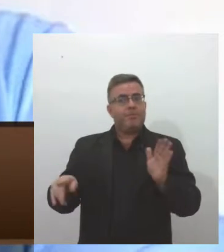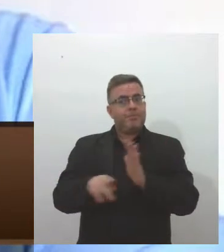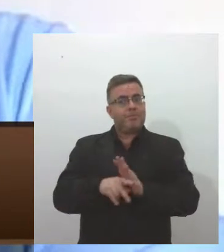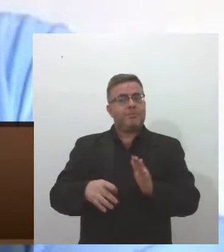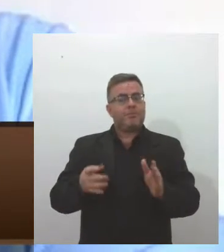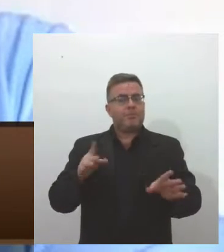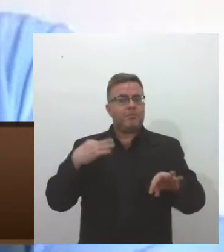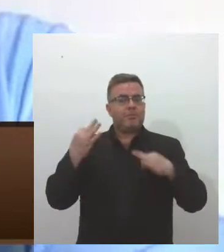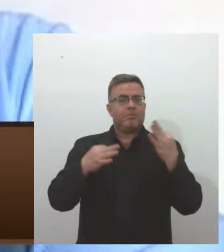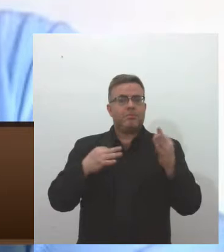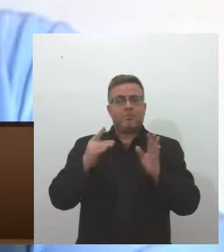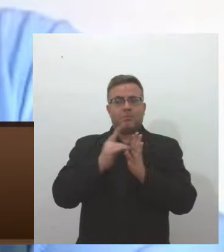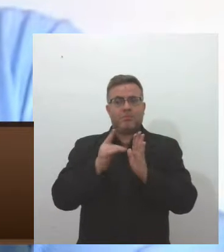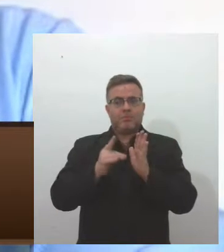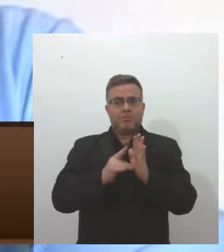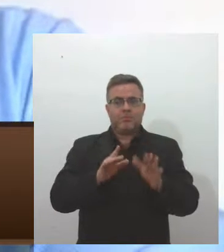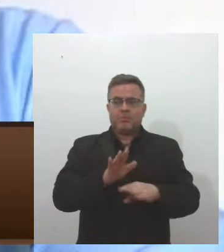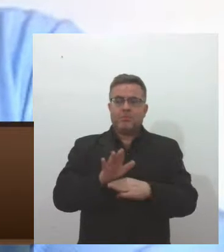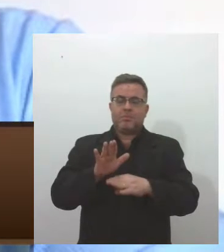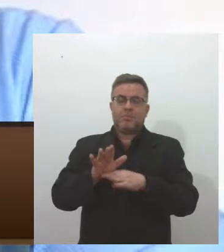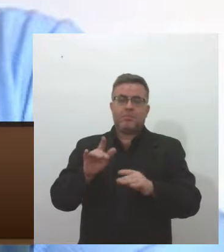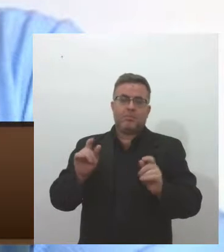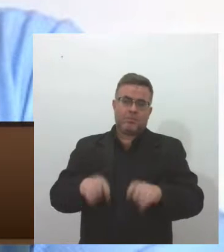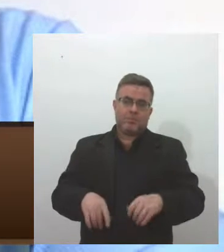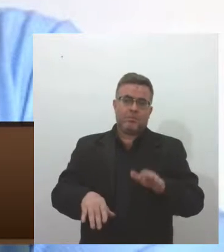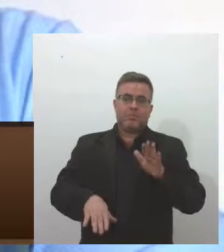parte desse segmento econômico,